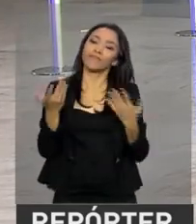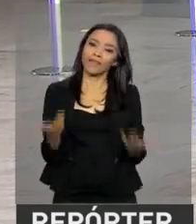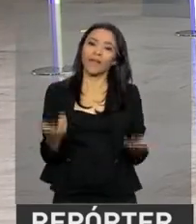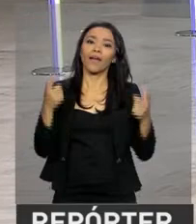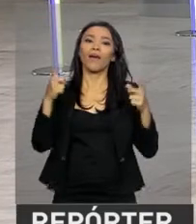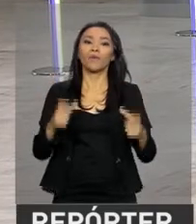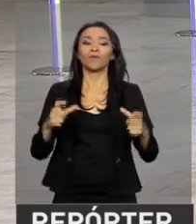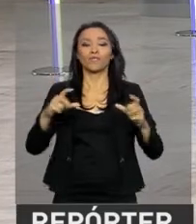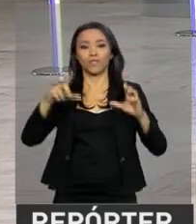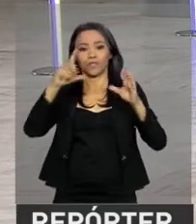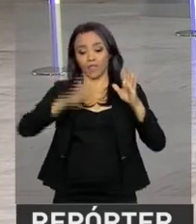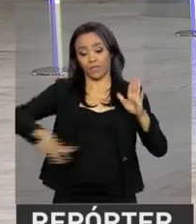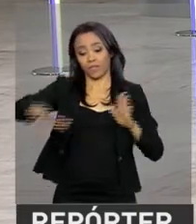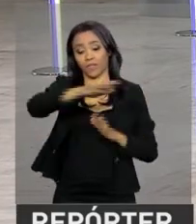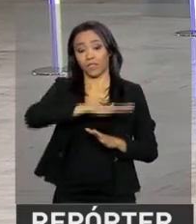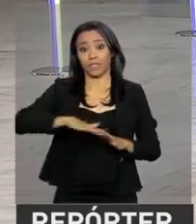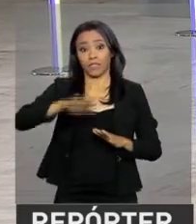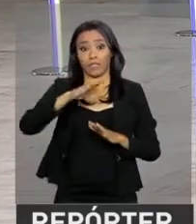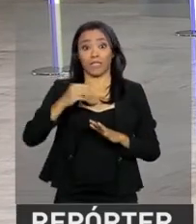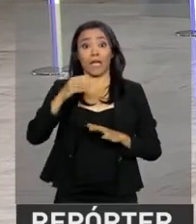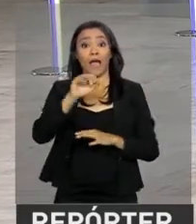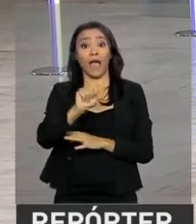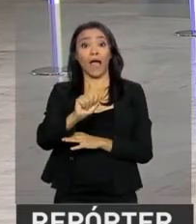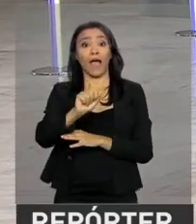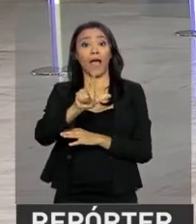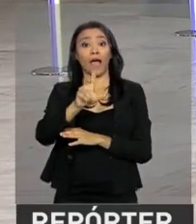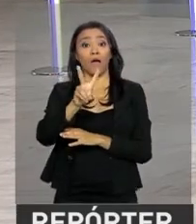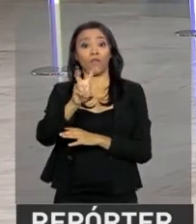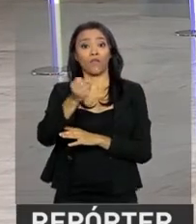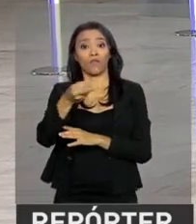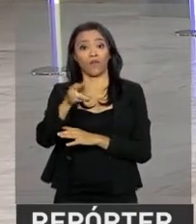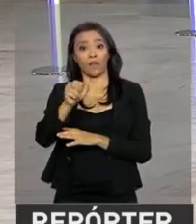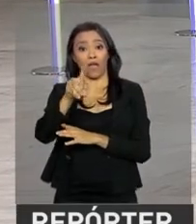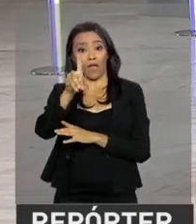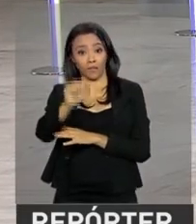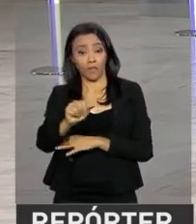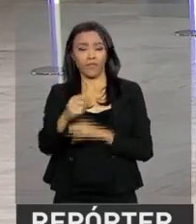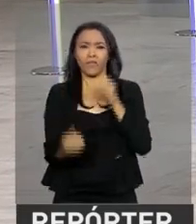da Alvorada. A CPLP, só para lembrar, ela foi criada no ano de